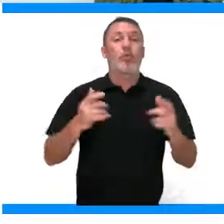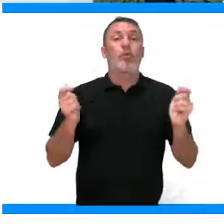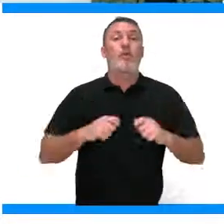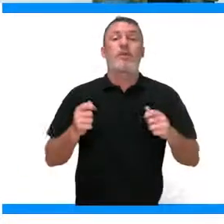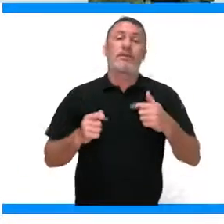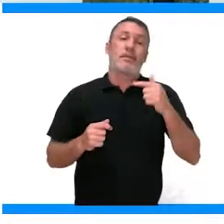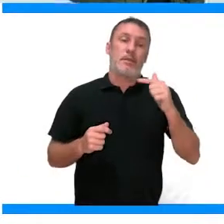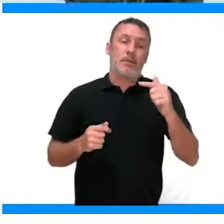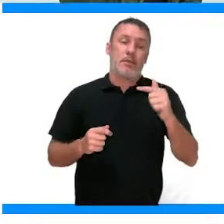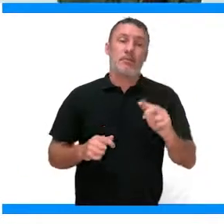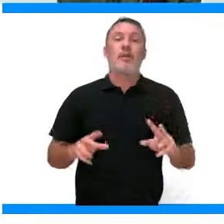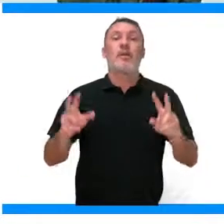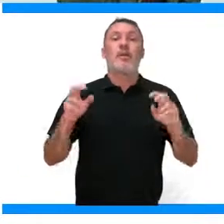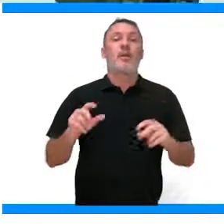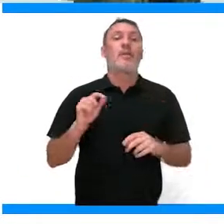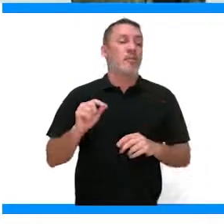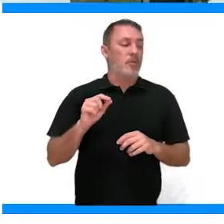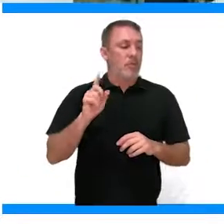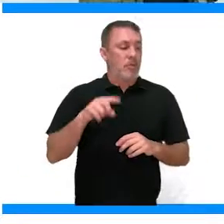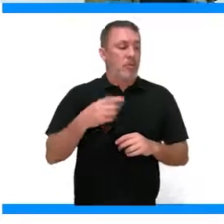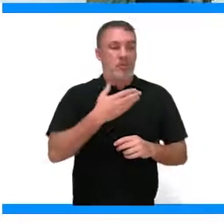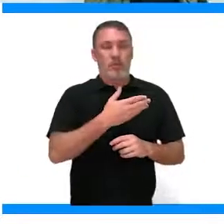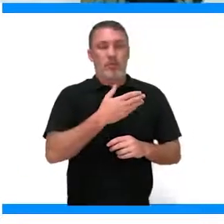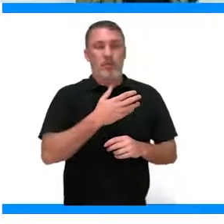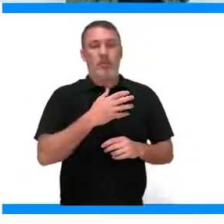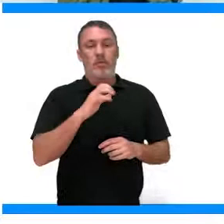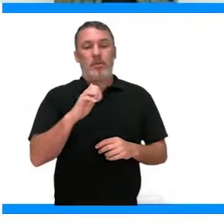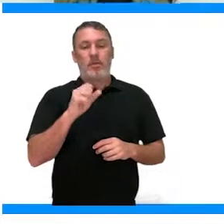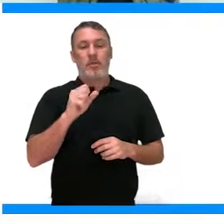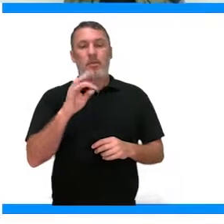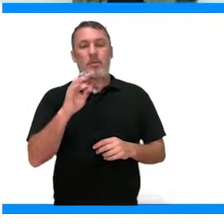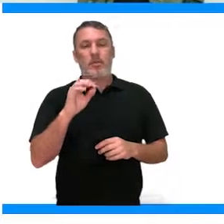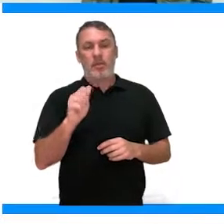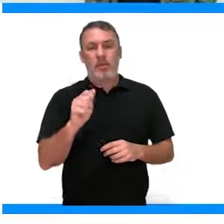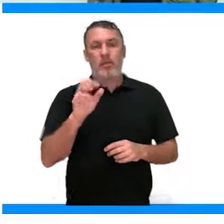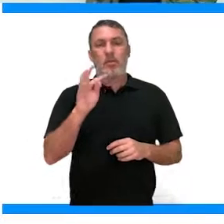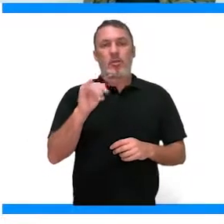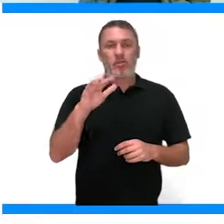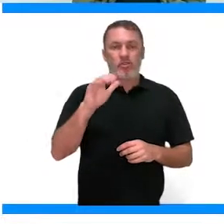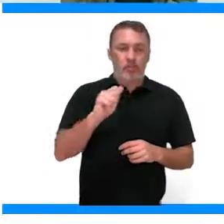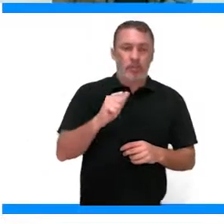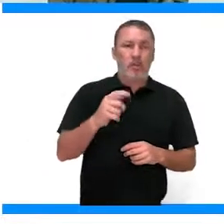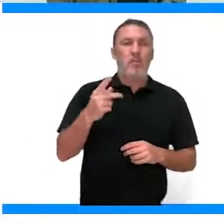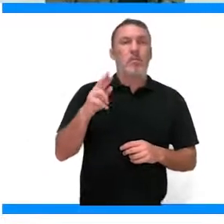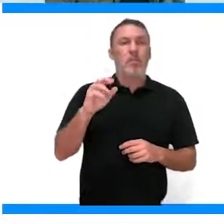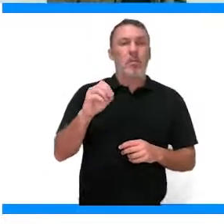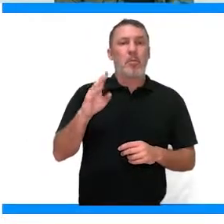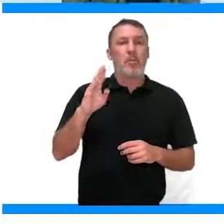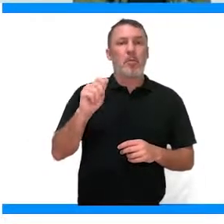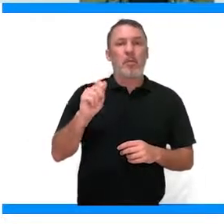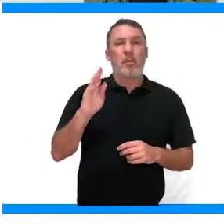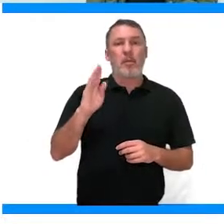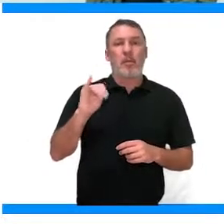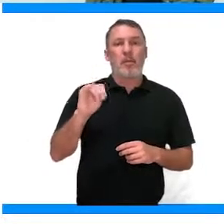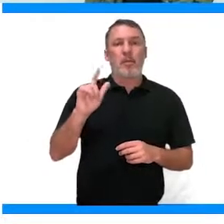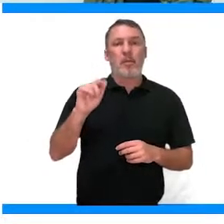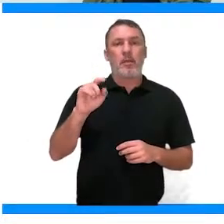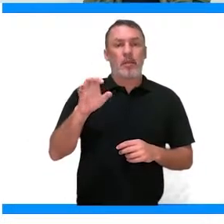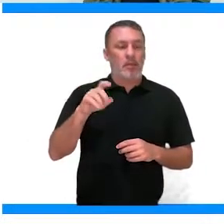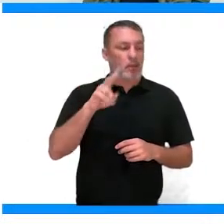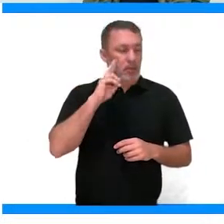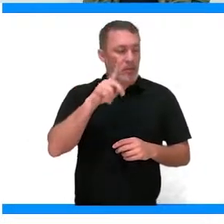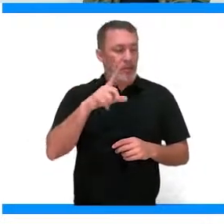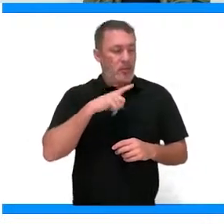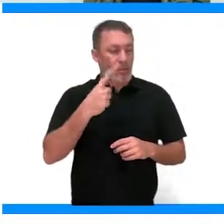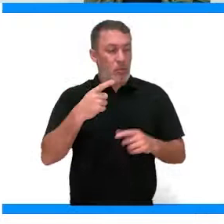lá. Competência 7, estatística e probabilidade. Essa questão caiu no Enem de 2015. Em uma central